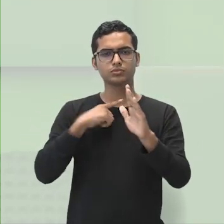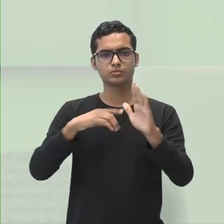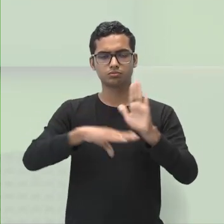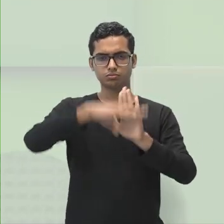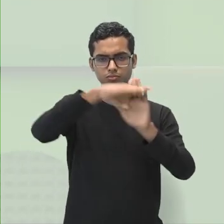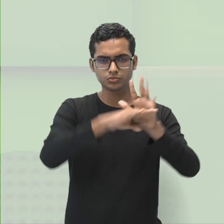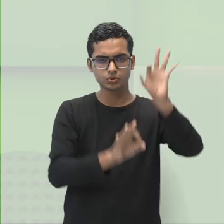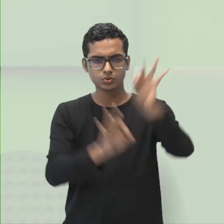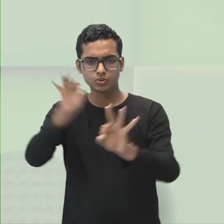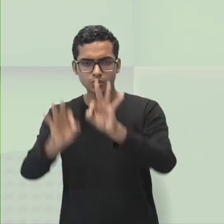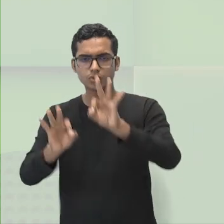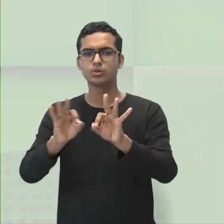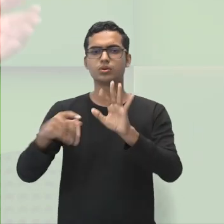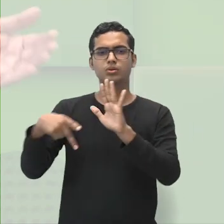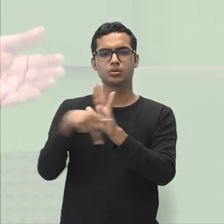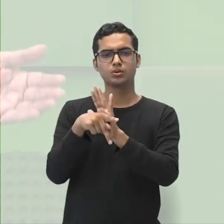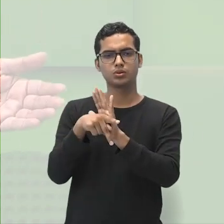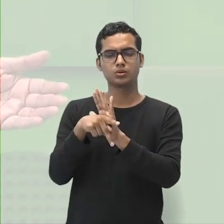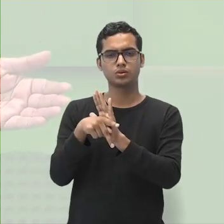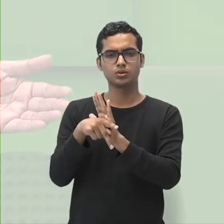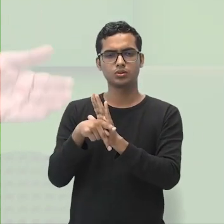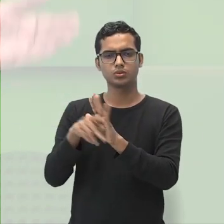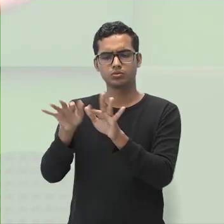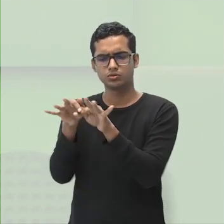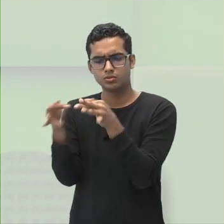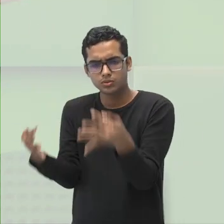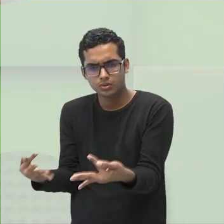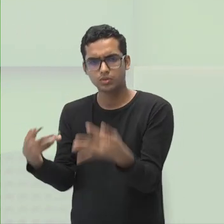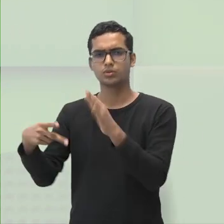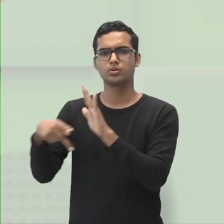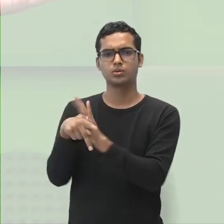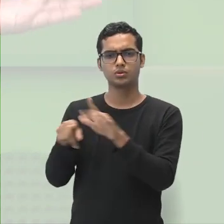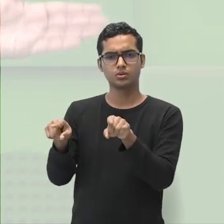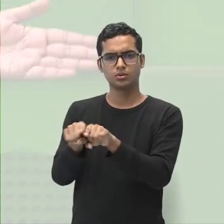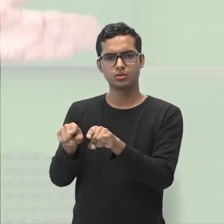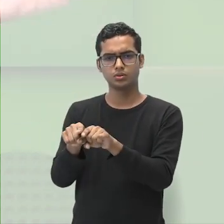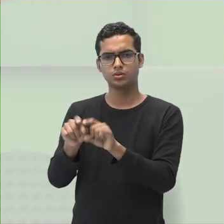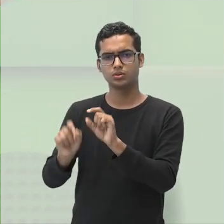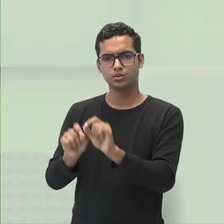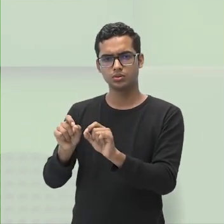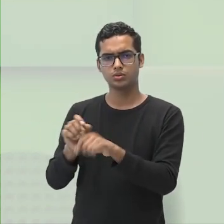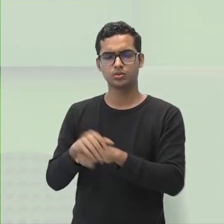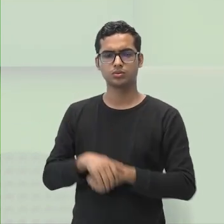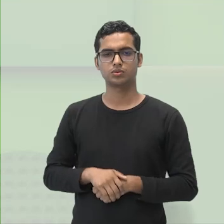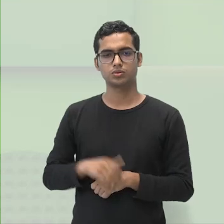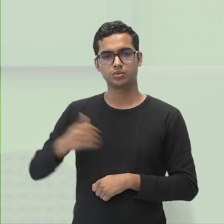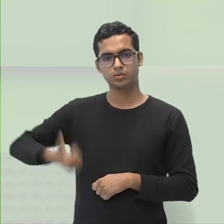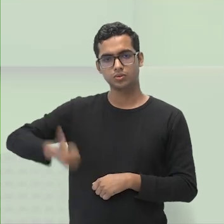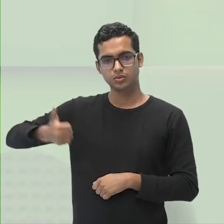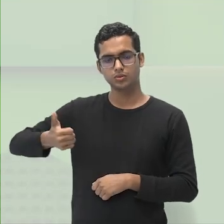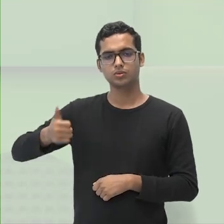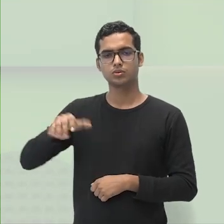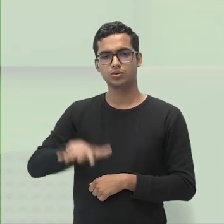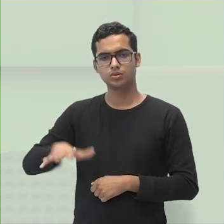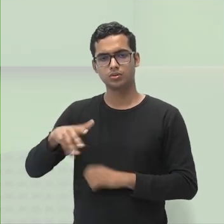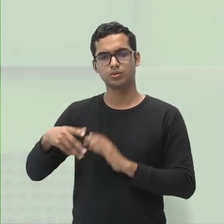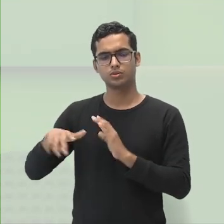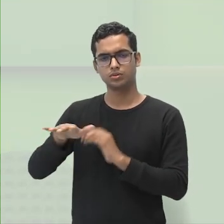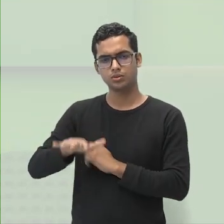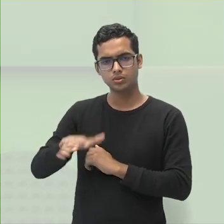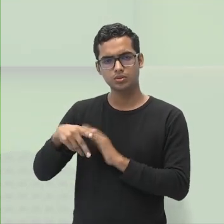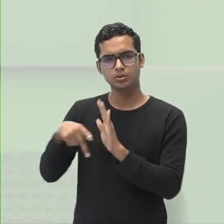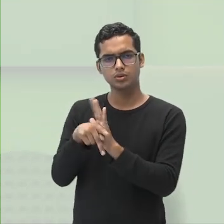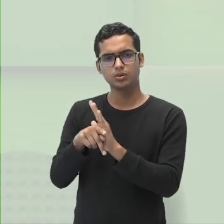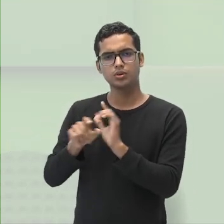de organização, vindo do mais simples, que é também considerado, o primeiro nível dela é